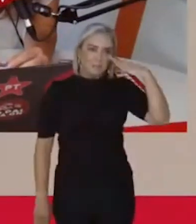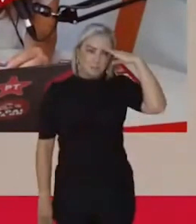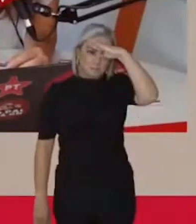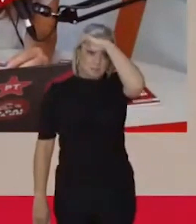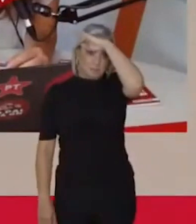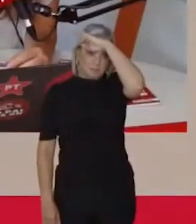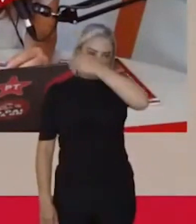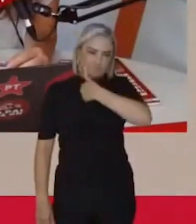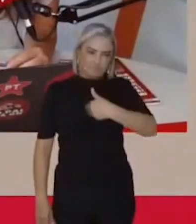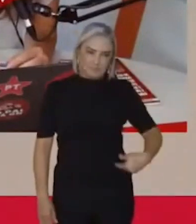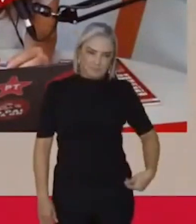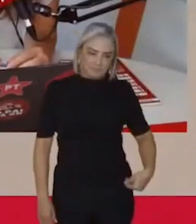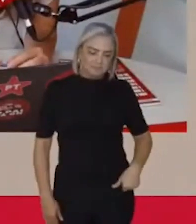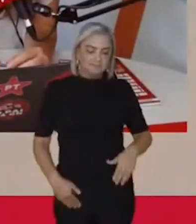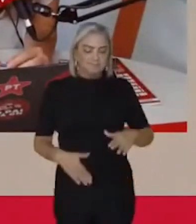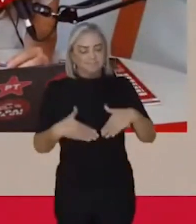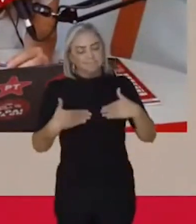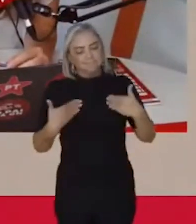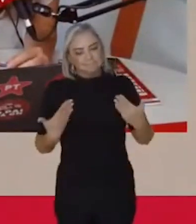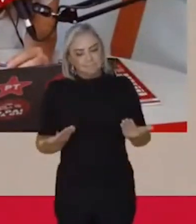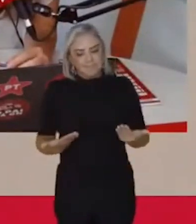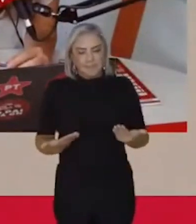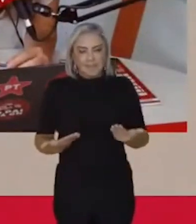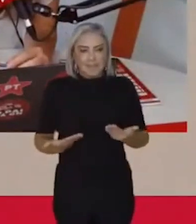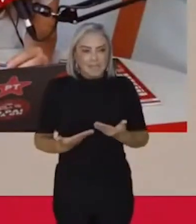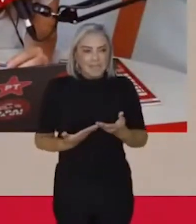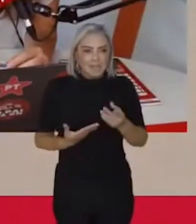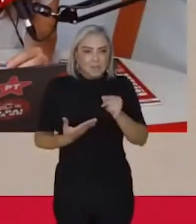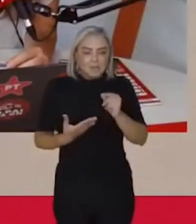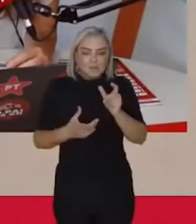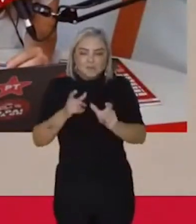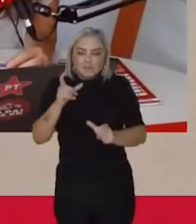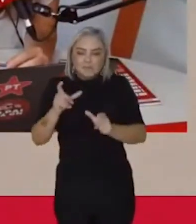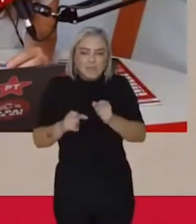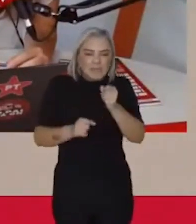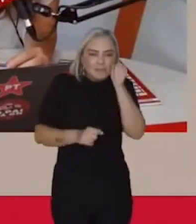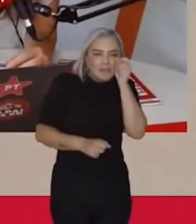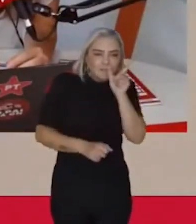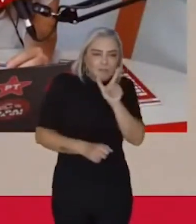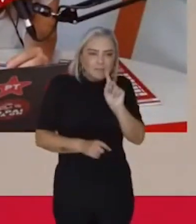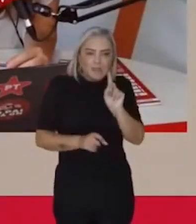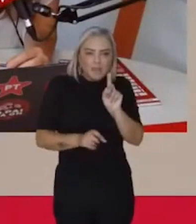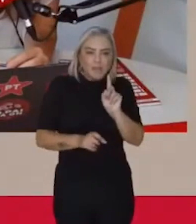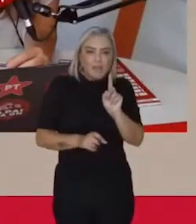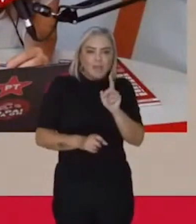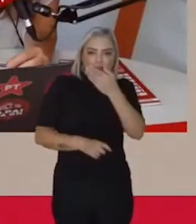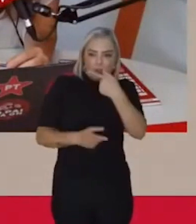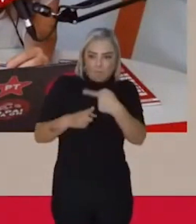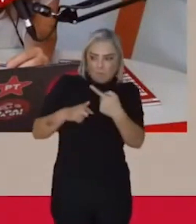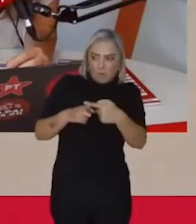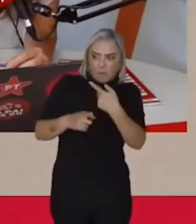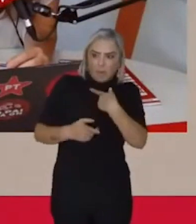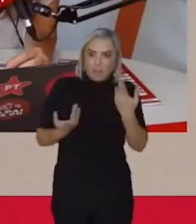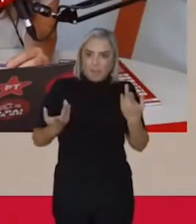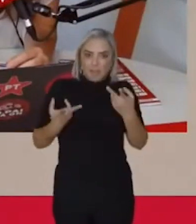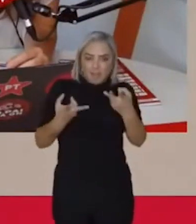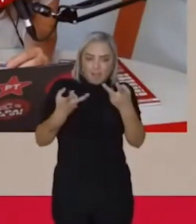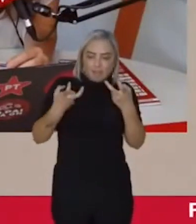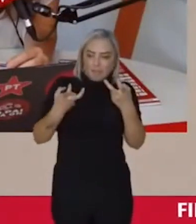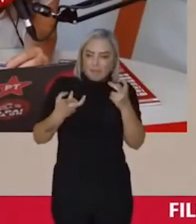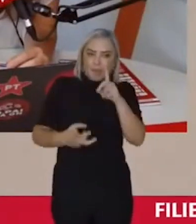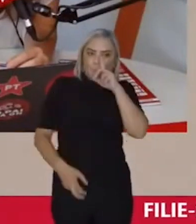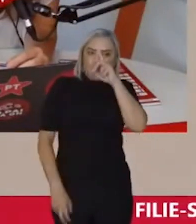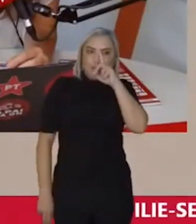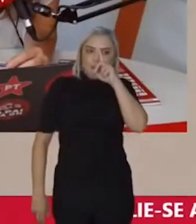Bolsonaro. E de uma forma muito estulta, Amanda, porque ele não percebe o perigo que isso é